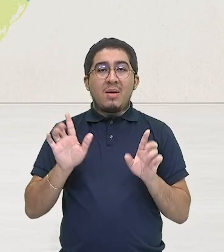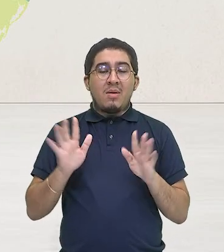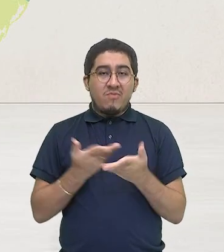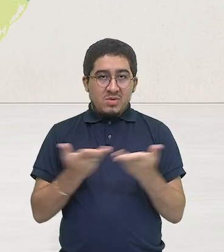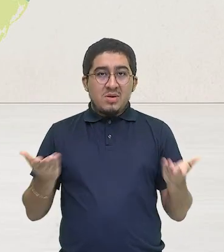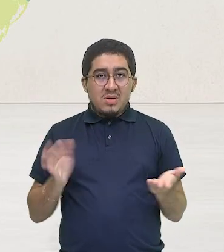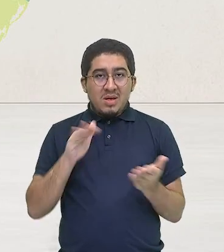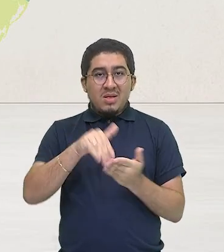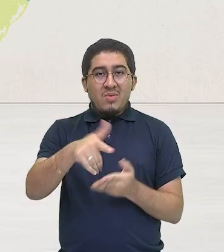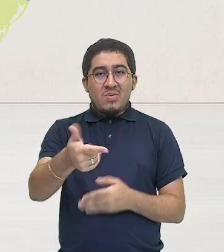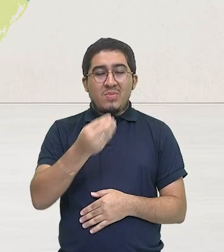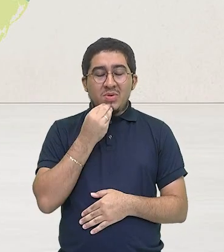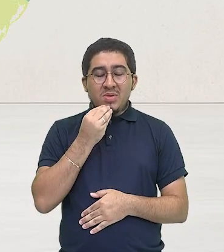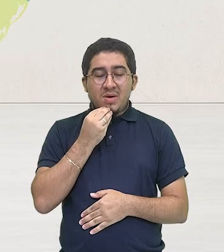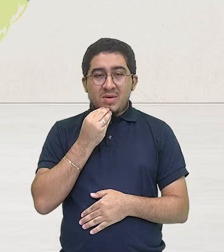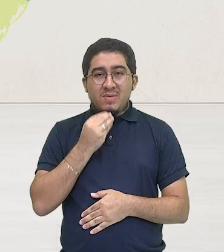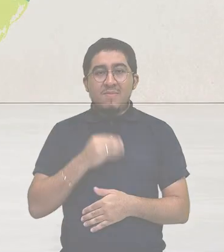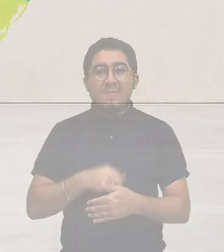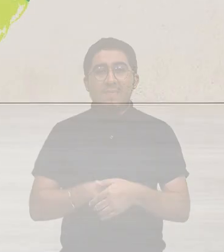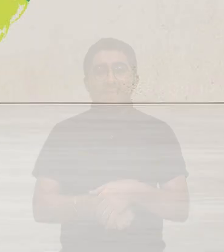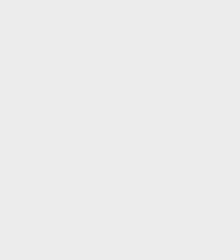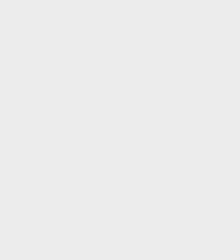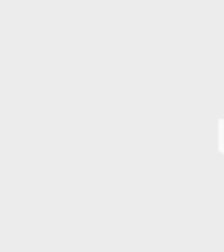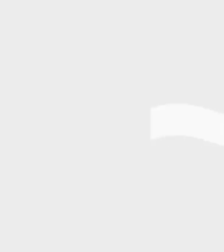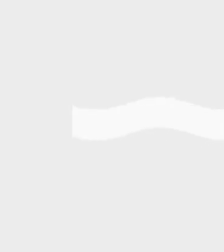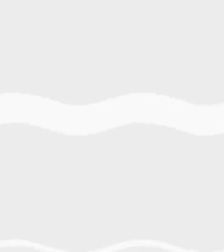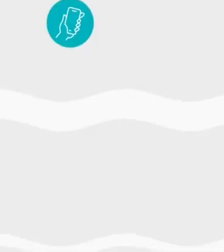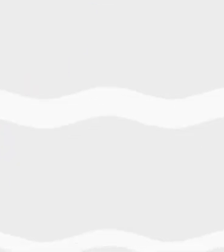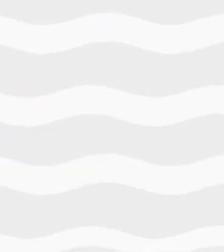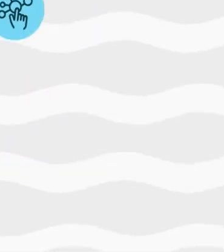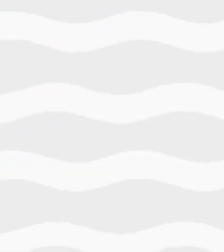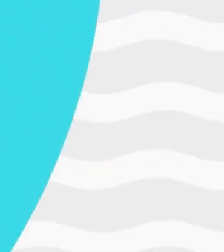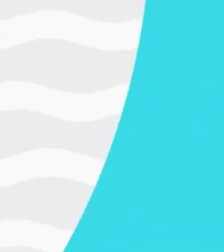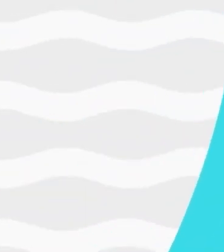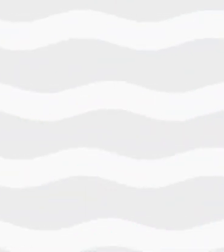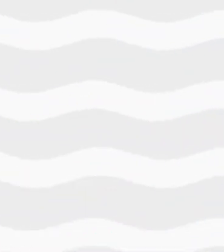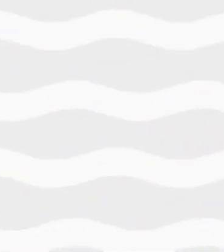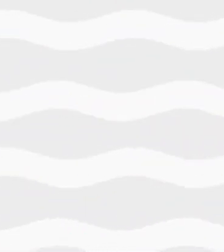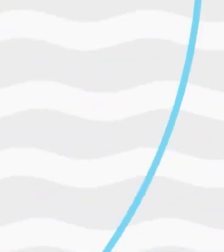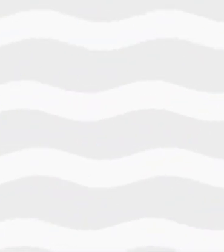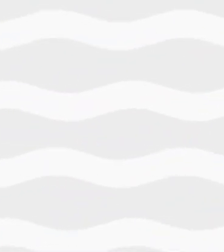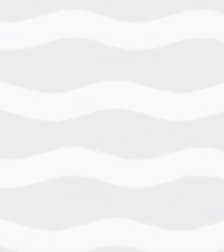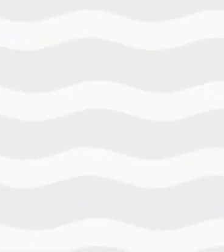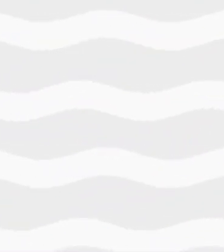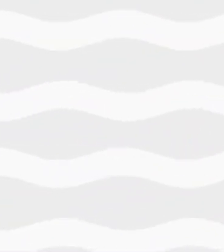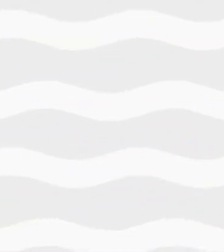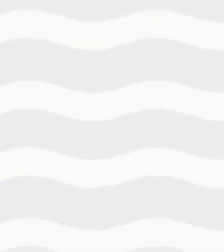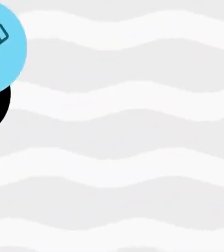todas, e até a próxima aula.